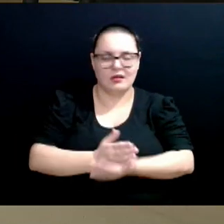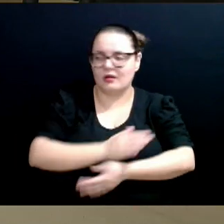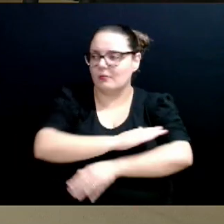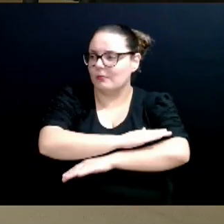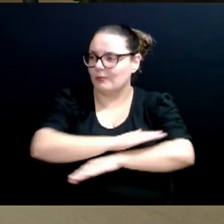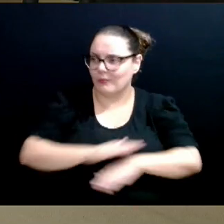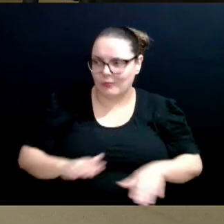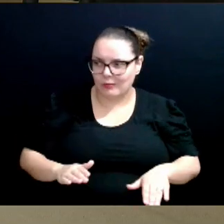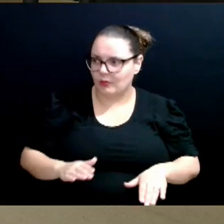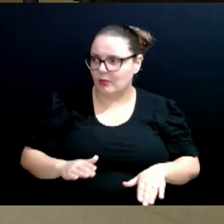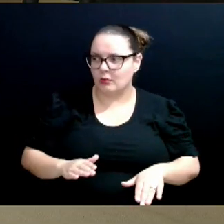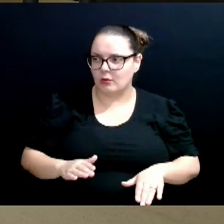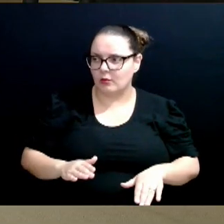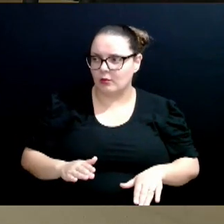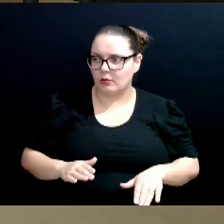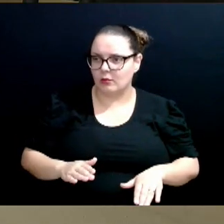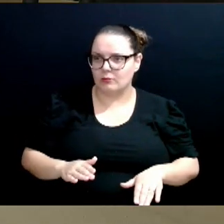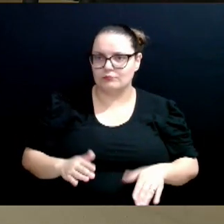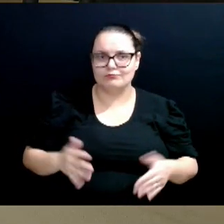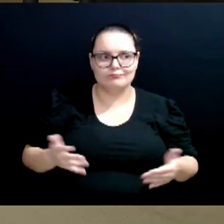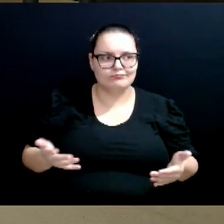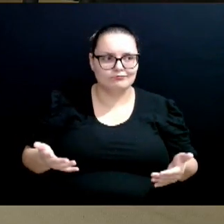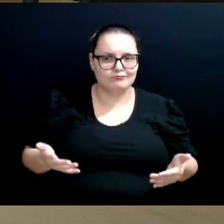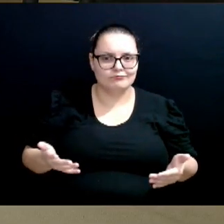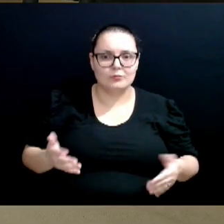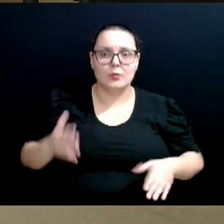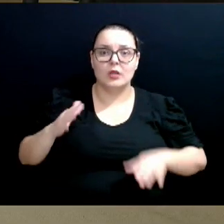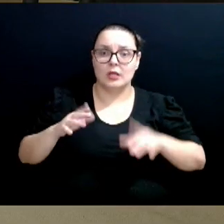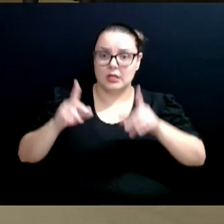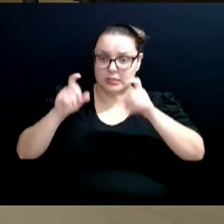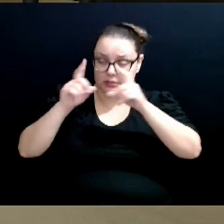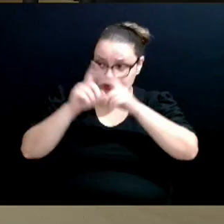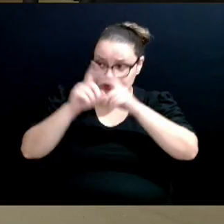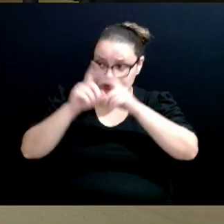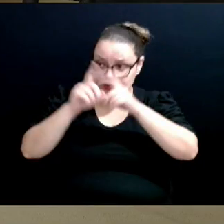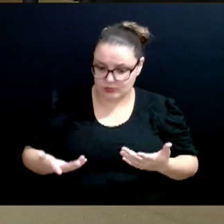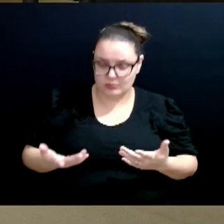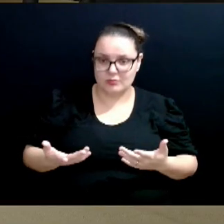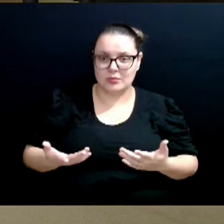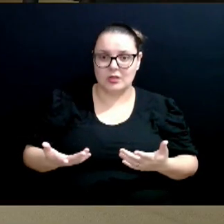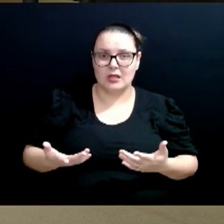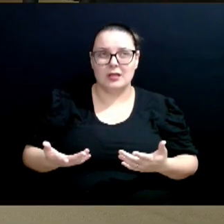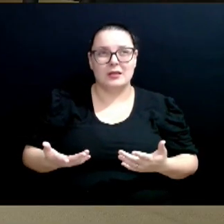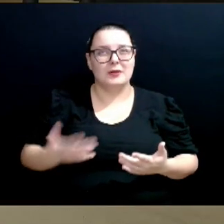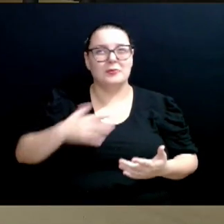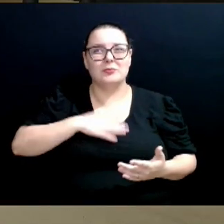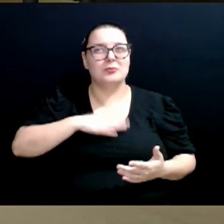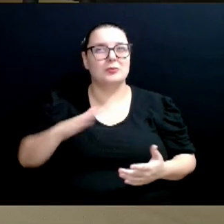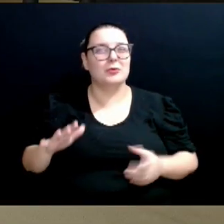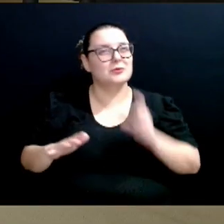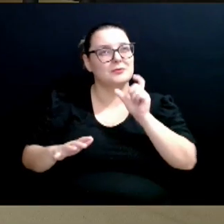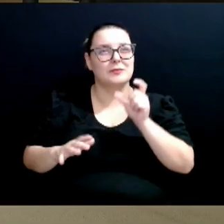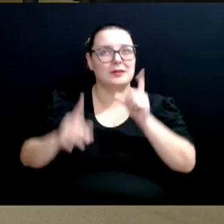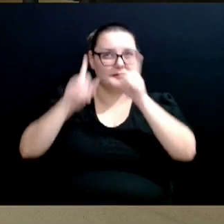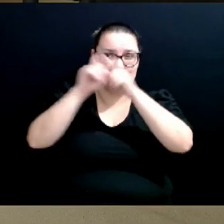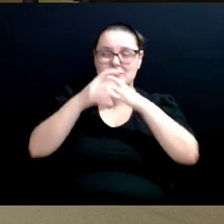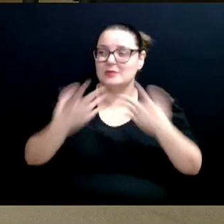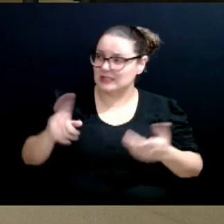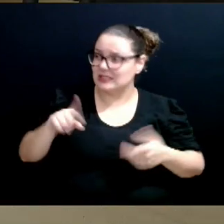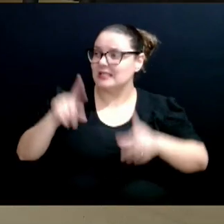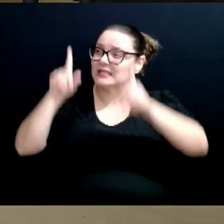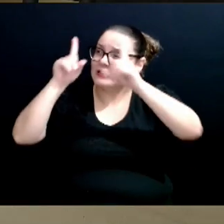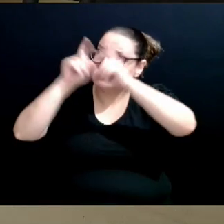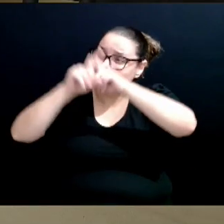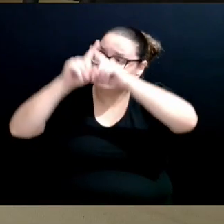parou. E às vezes é difícil, eu não gosto da palavra difícil, mas é desafiador a gente colocar